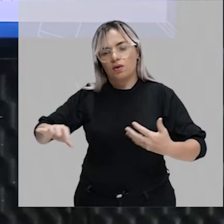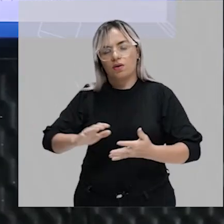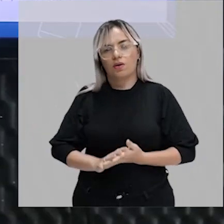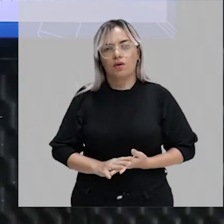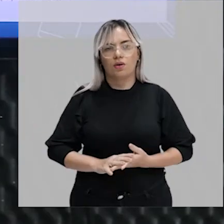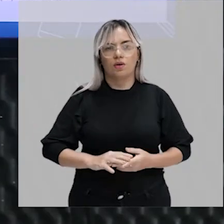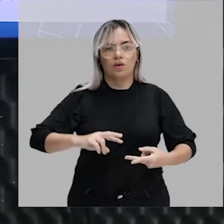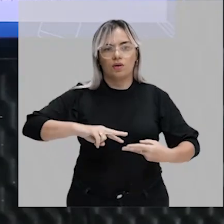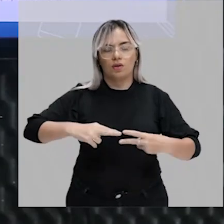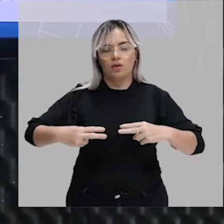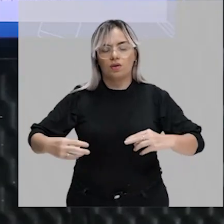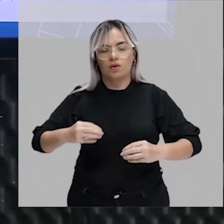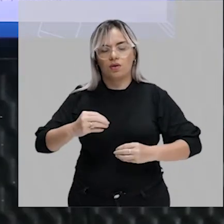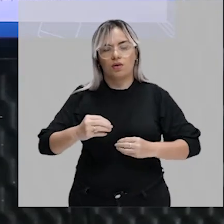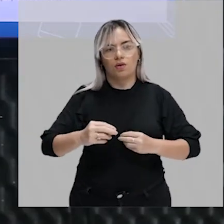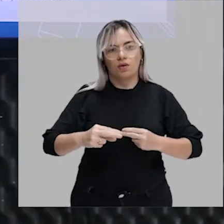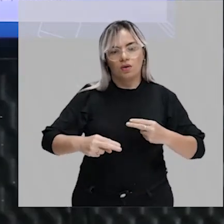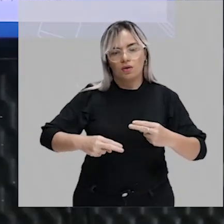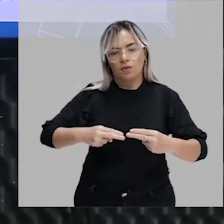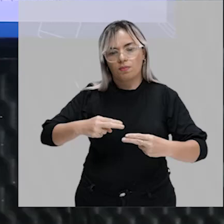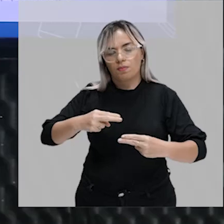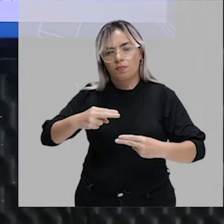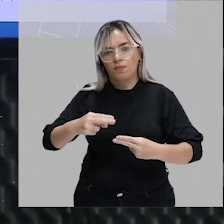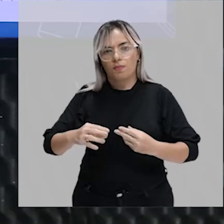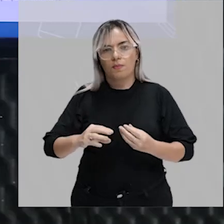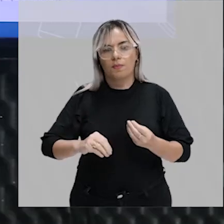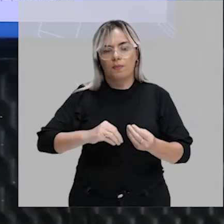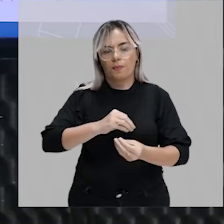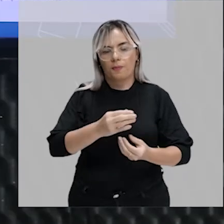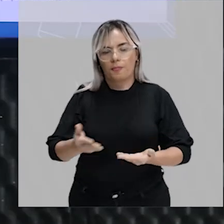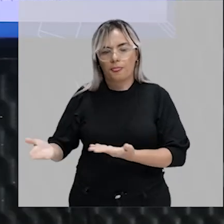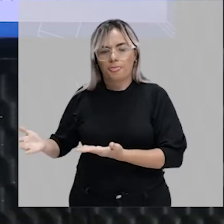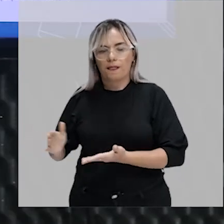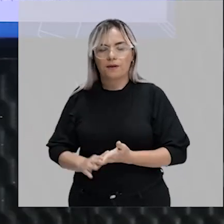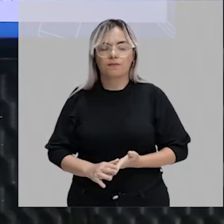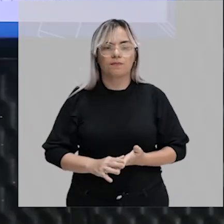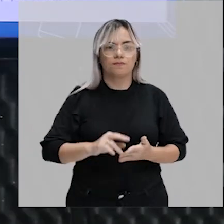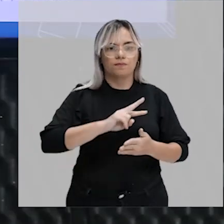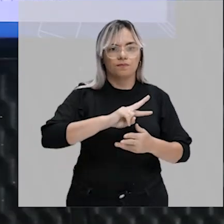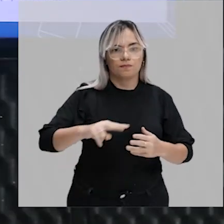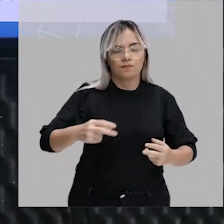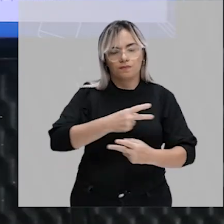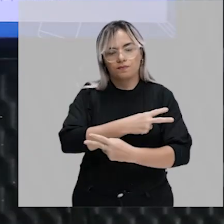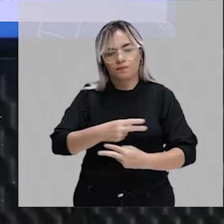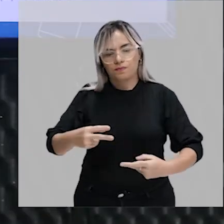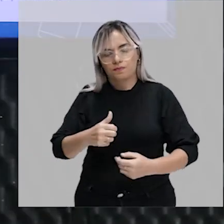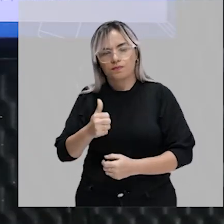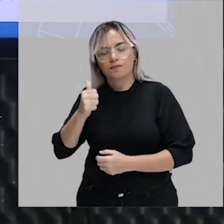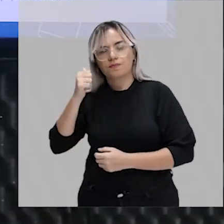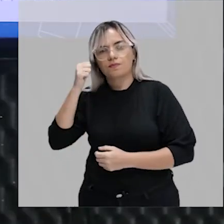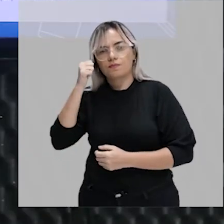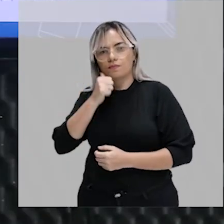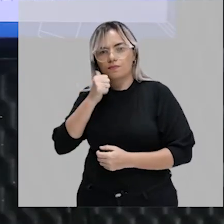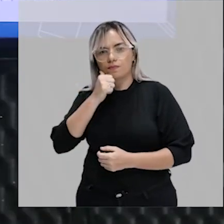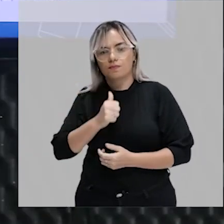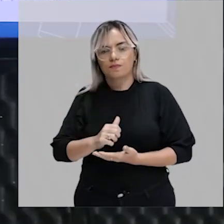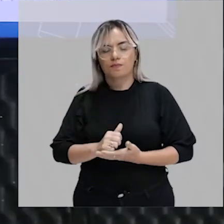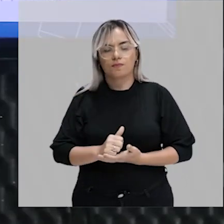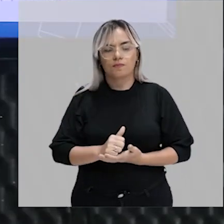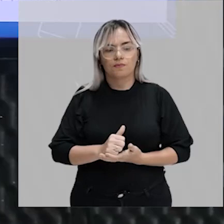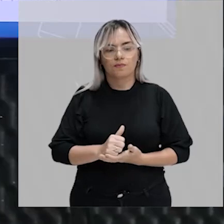ocorre com relação à espécie da égua e do jumento, tá? Nesse isolamento reprodutivo ocorre